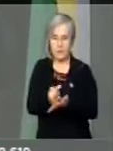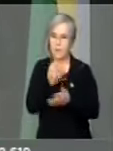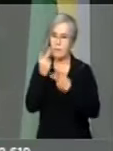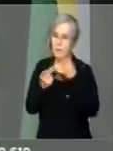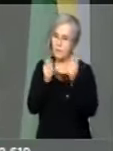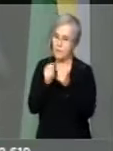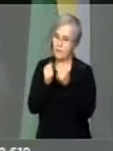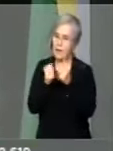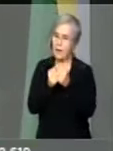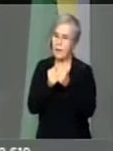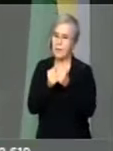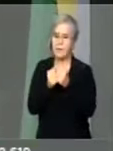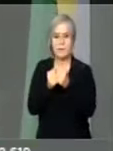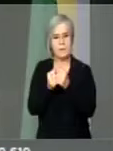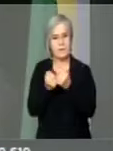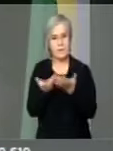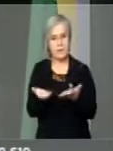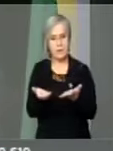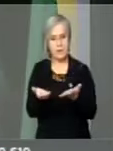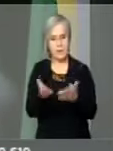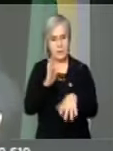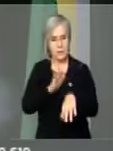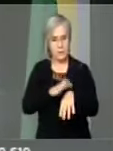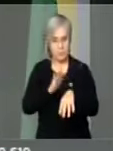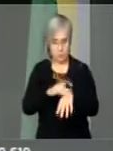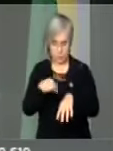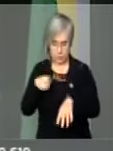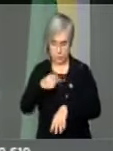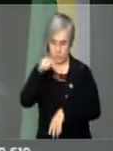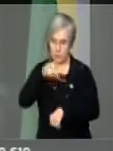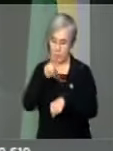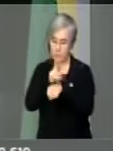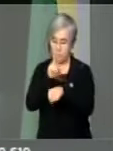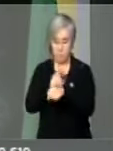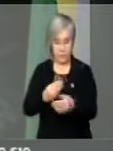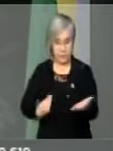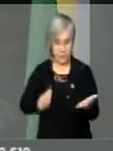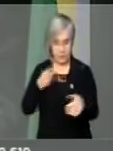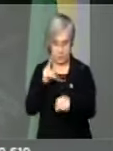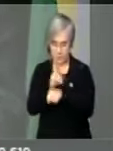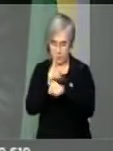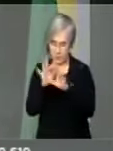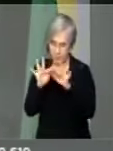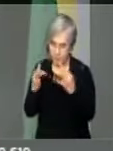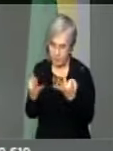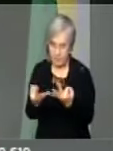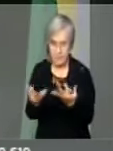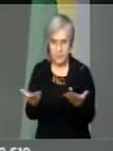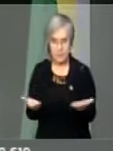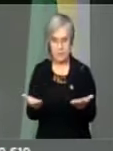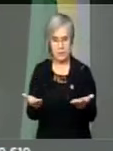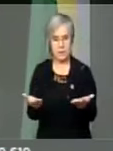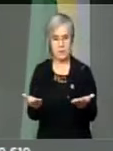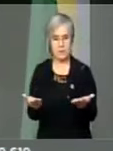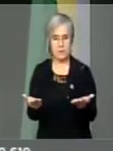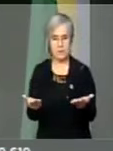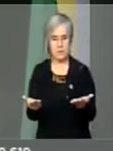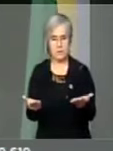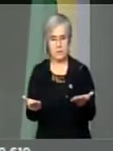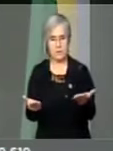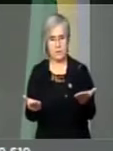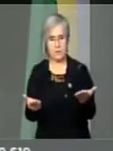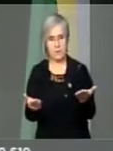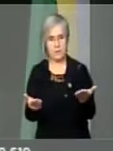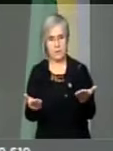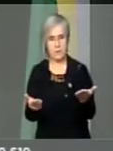com os argumentos racionais, nos momentos em que estamos aqui defendendo a vida, a família, como o deputado Diego Garcia foi o relator